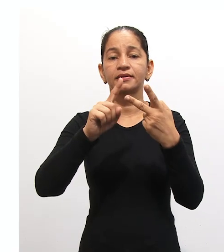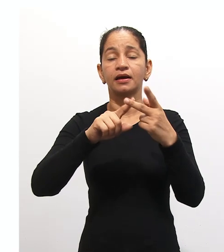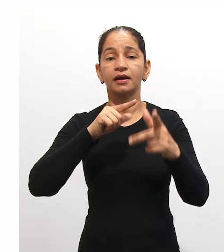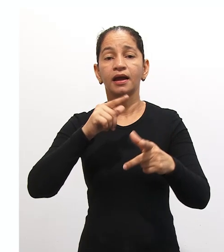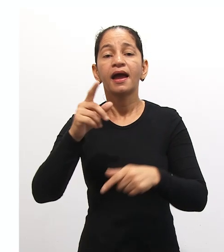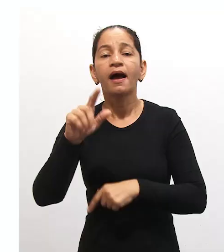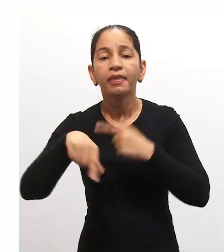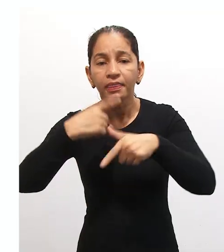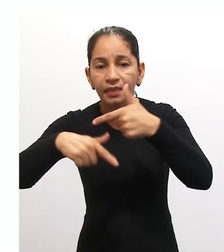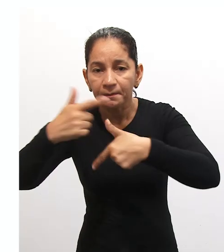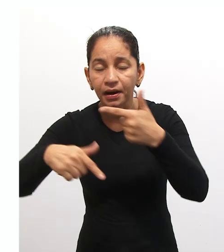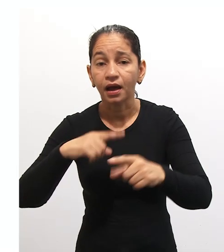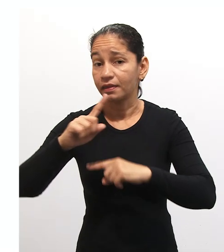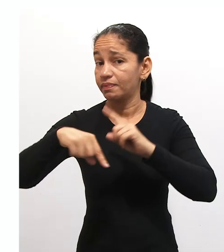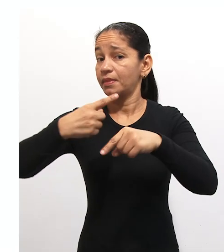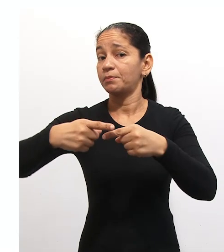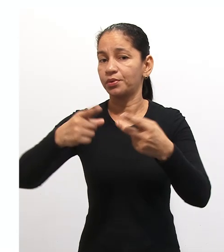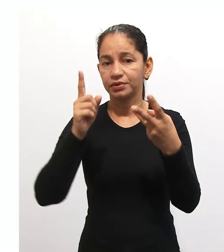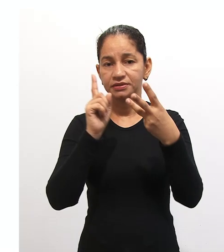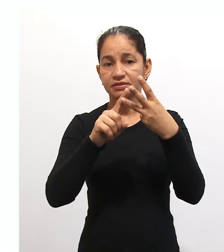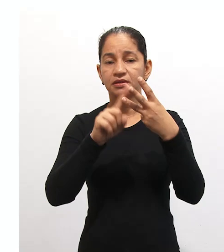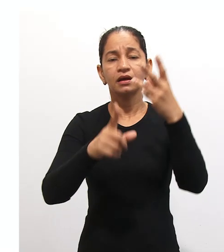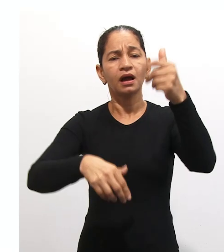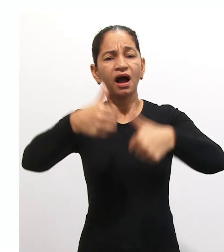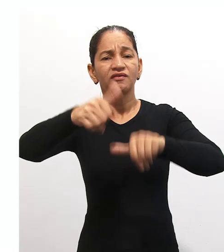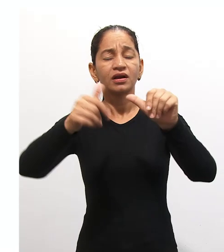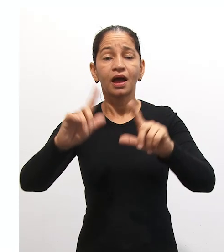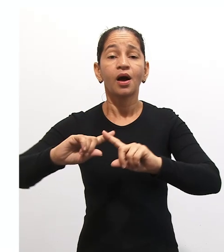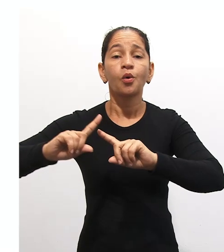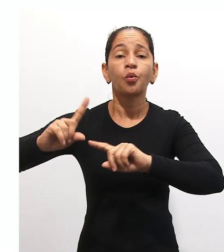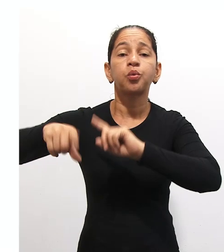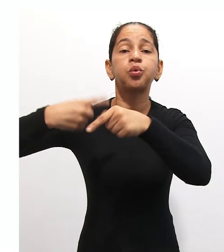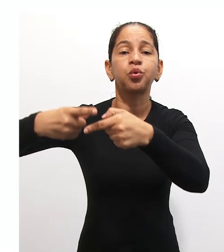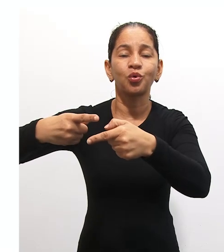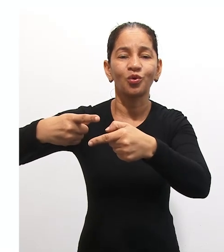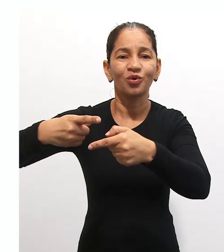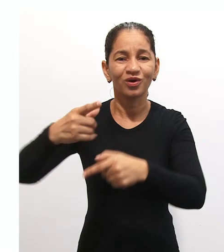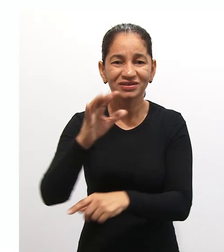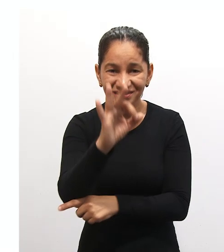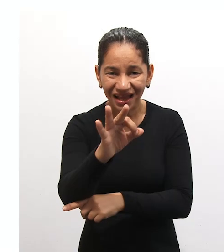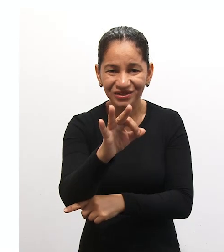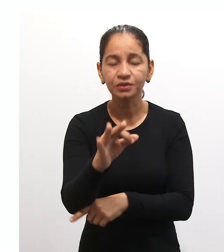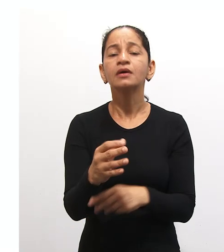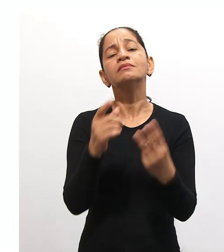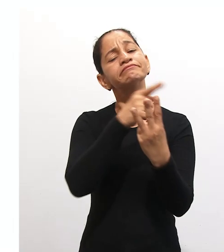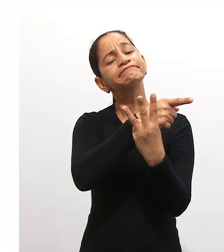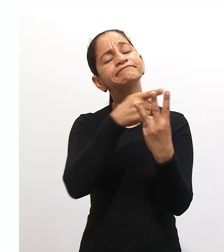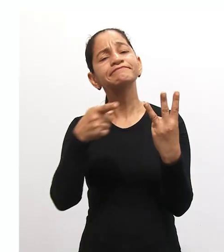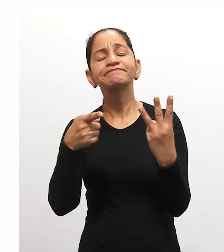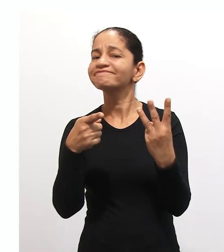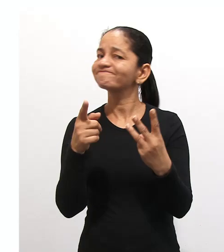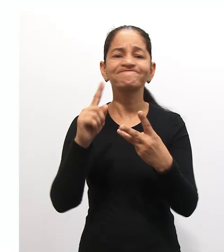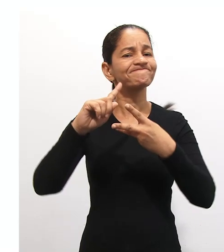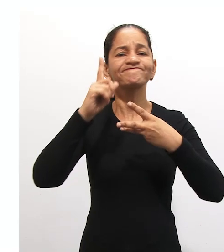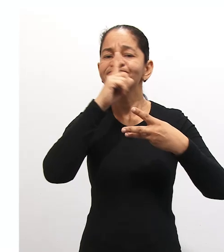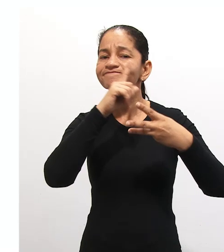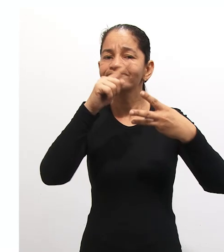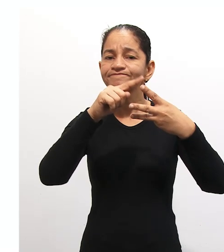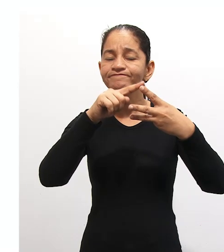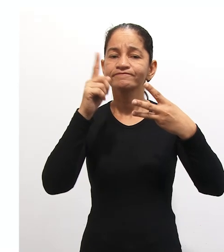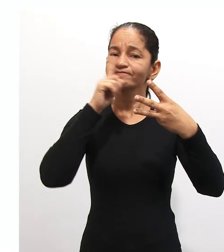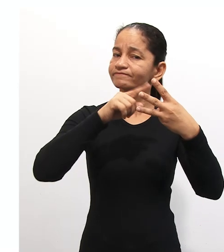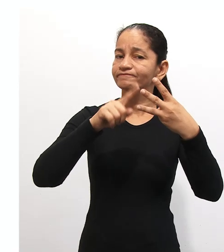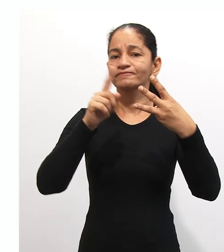coloca em prática o controle e avalia os resultados. E se algo foge daquilo que a gente planejou, do algo esperado,